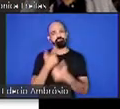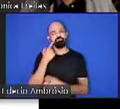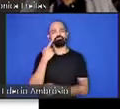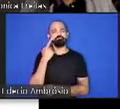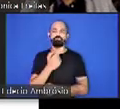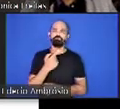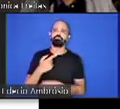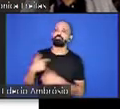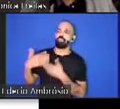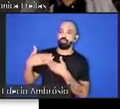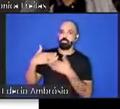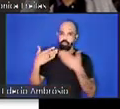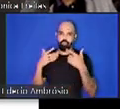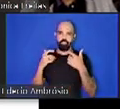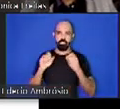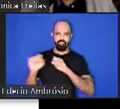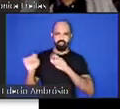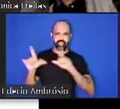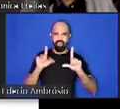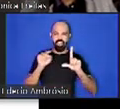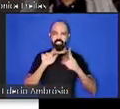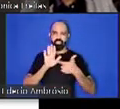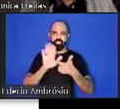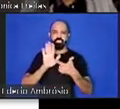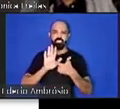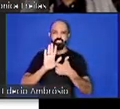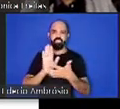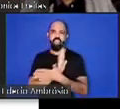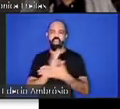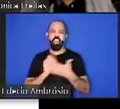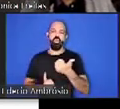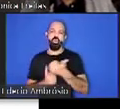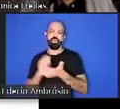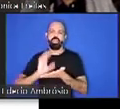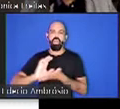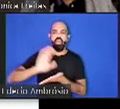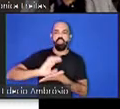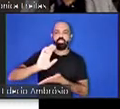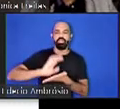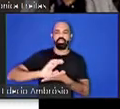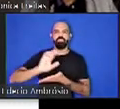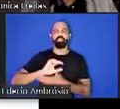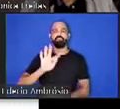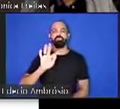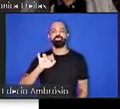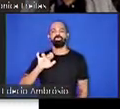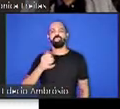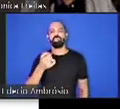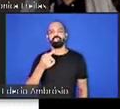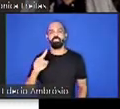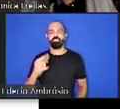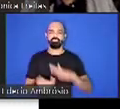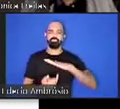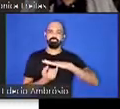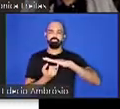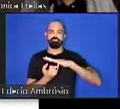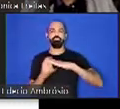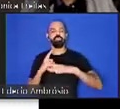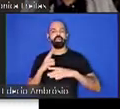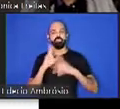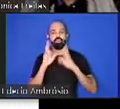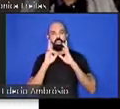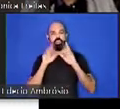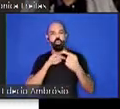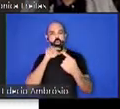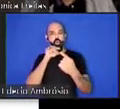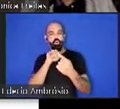da apresentação, eu vou apresentar alguns auxílios oferecidos pela Fundação que vão visar especificamente para esse tipo